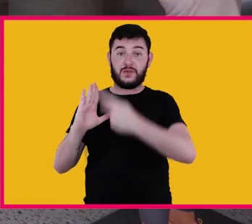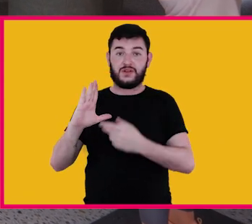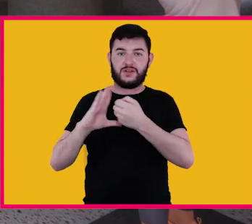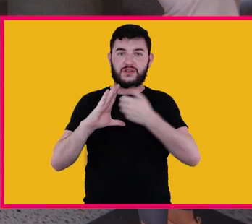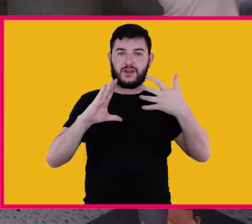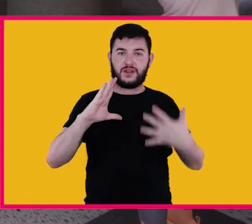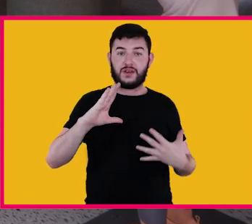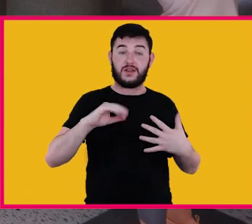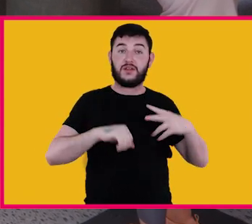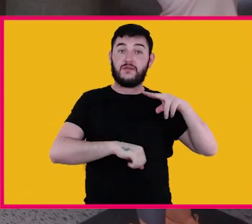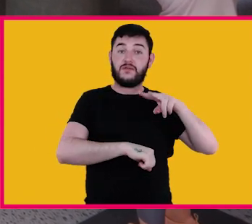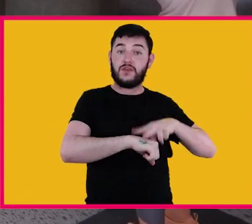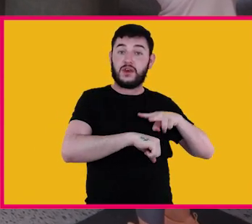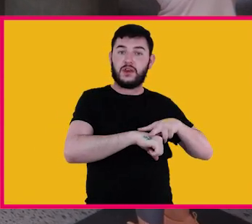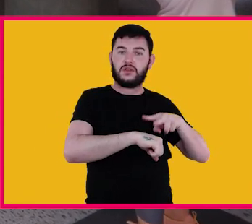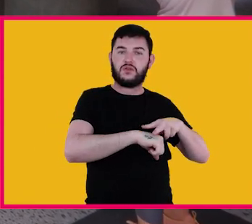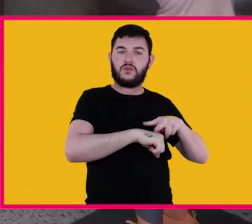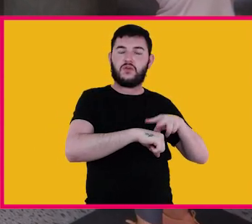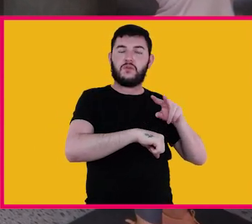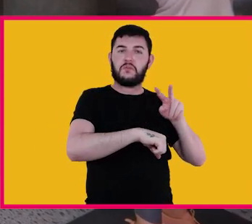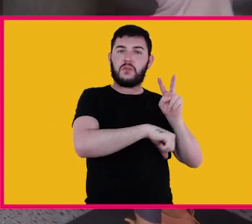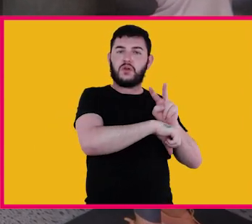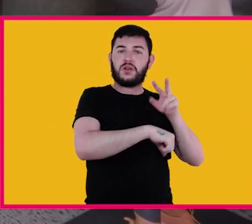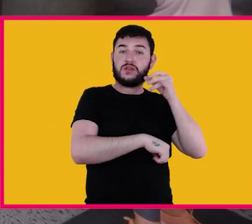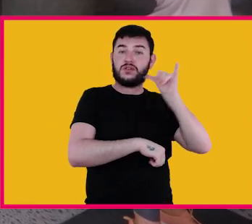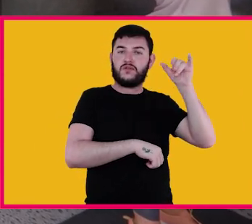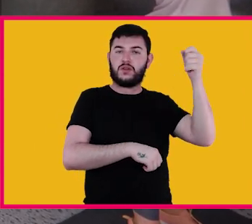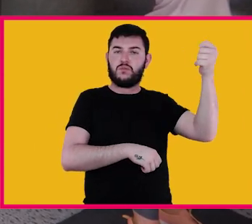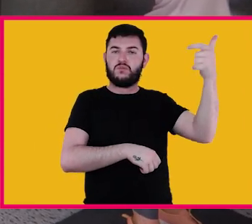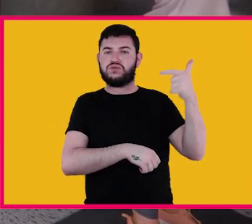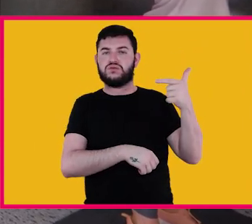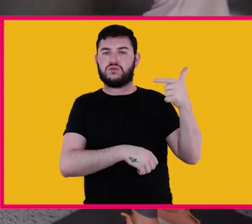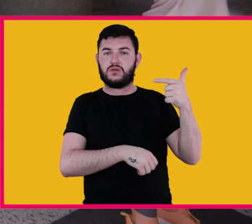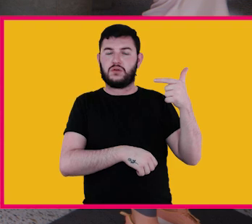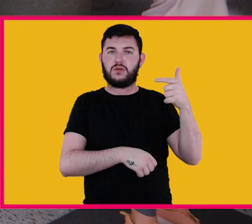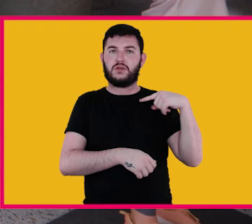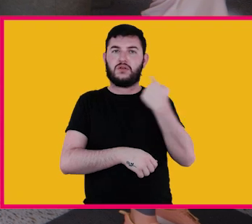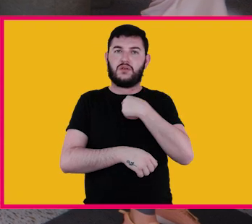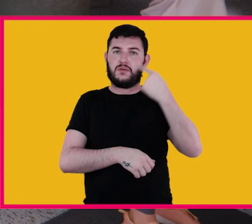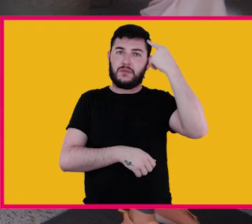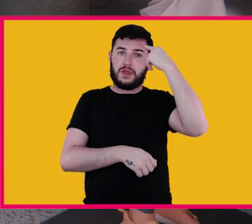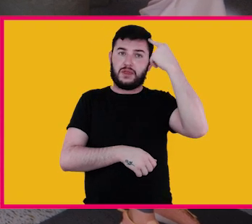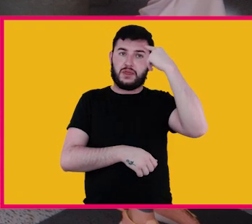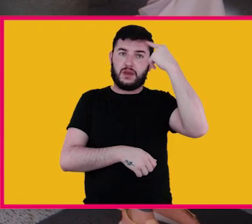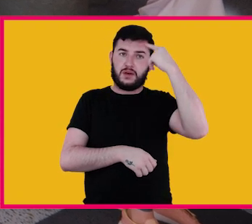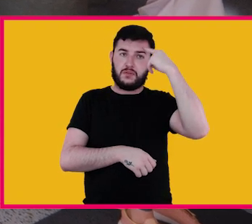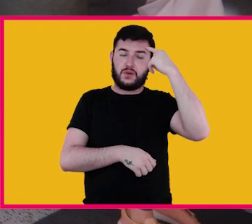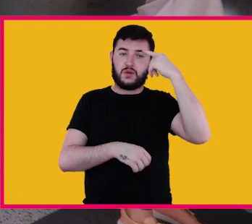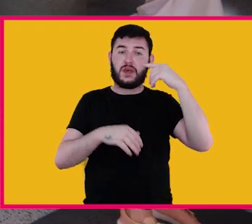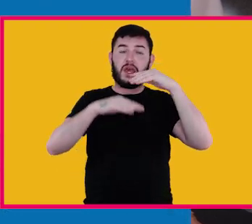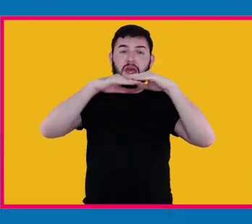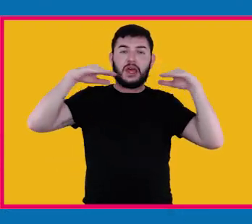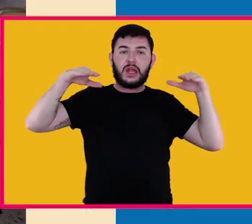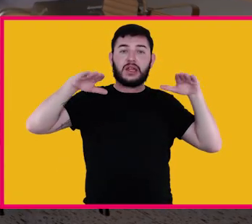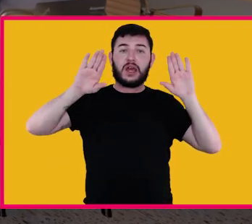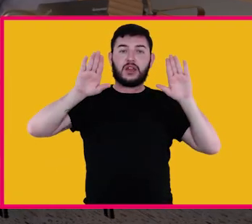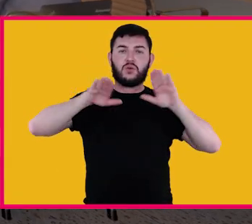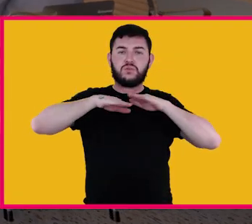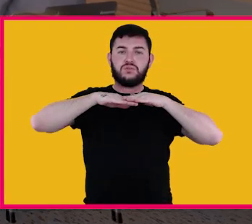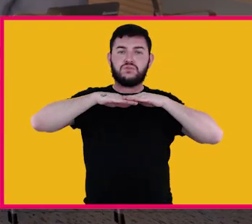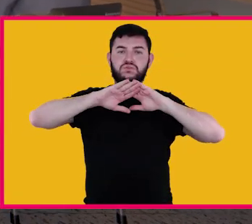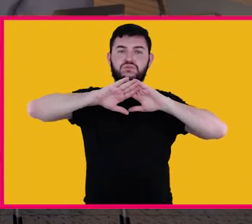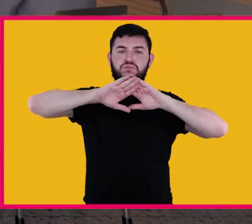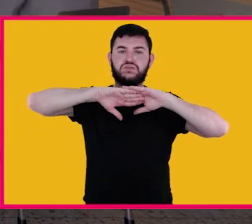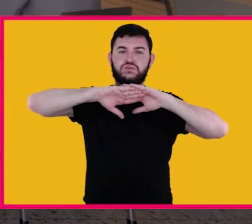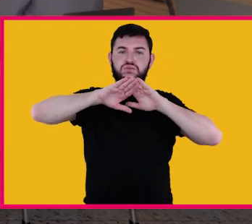fachadas envidraçadas de insolação direta. Então pensamos beirais ou elementos sombreadores como o grid da fachada. Os